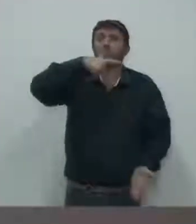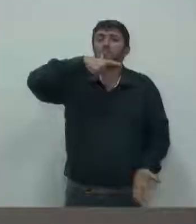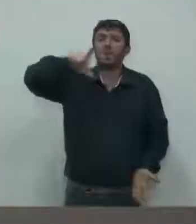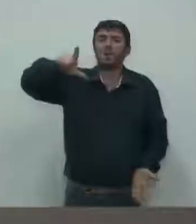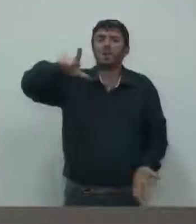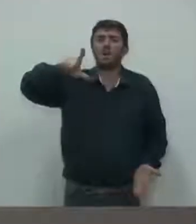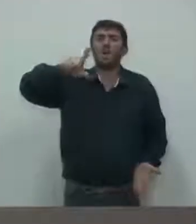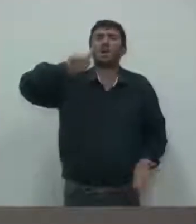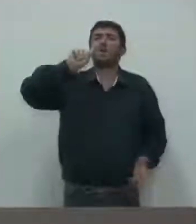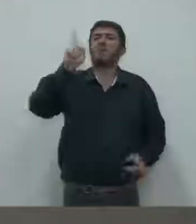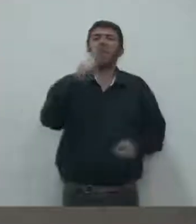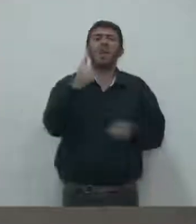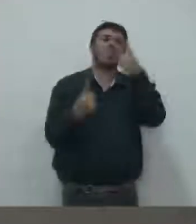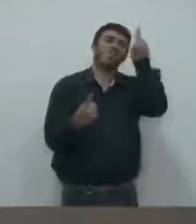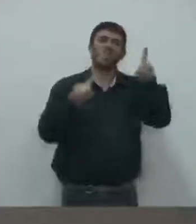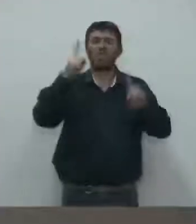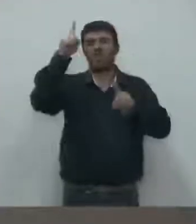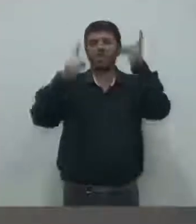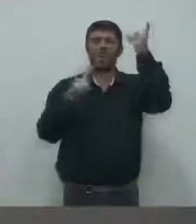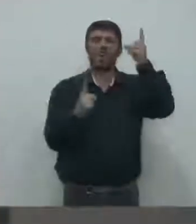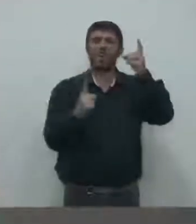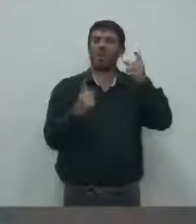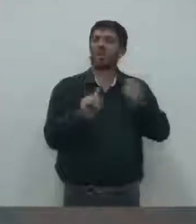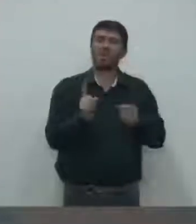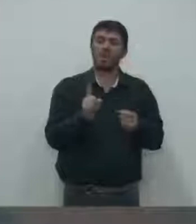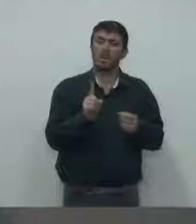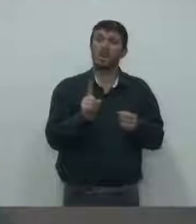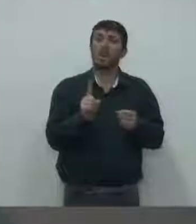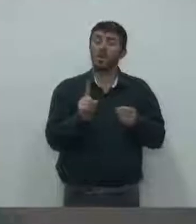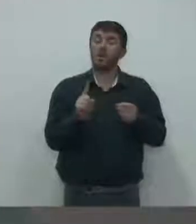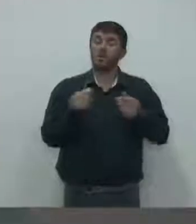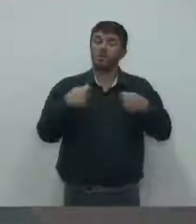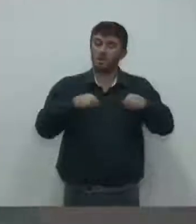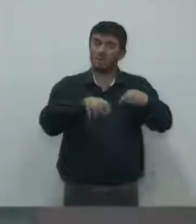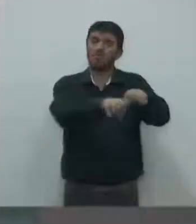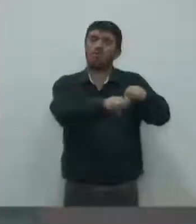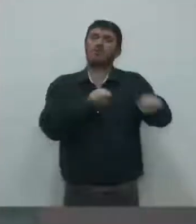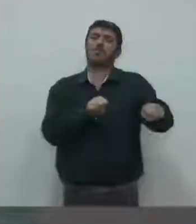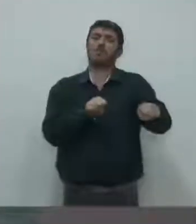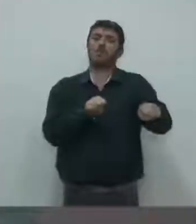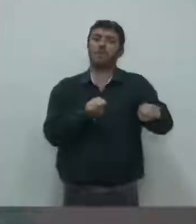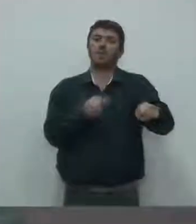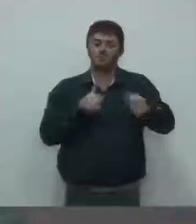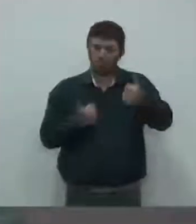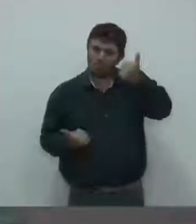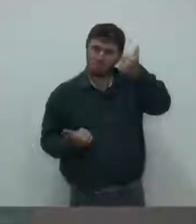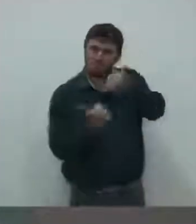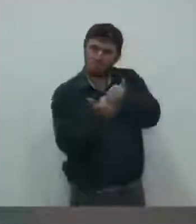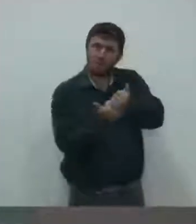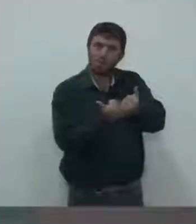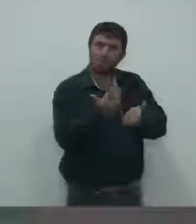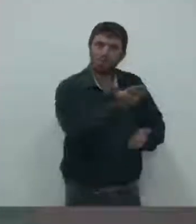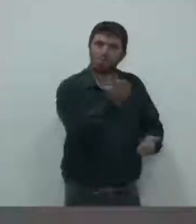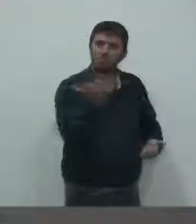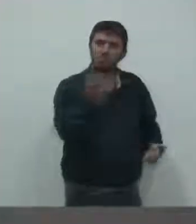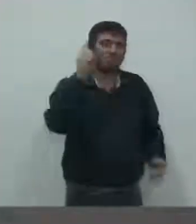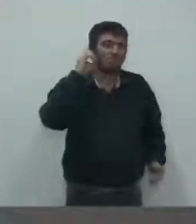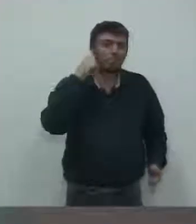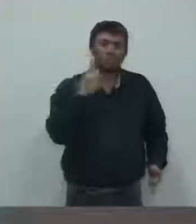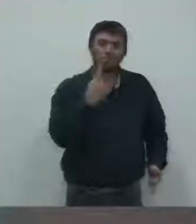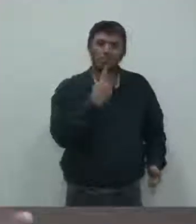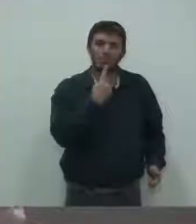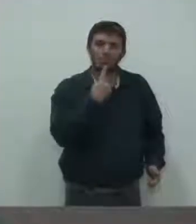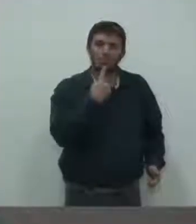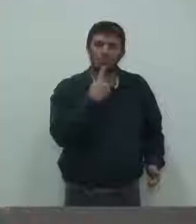um tapa-buraco, não, precisa de alguém especializado. Então aqui fica novamente o meu apoio a vocês, não é? Eu sei o quanto que não é